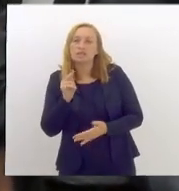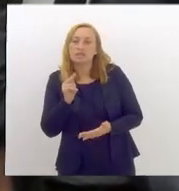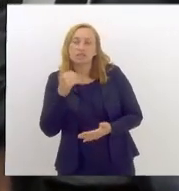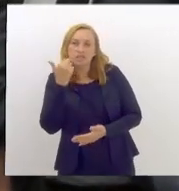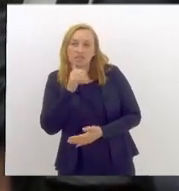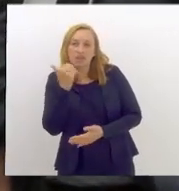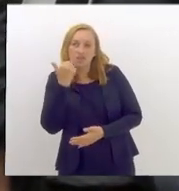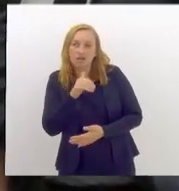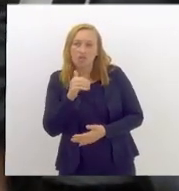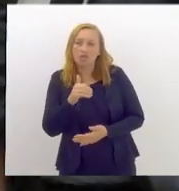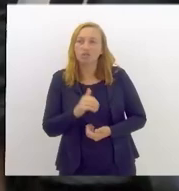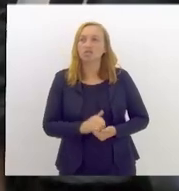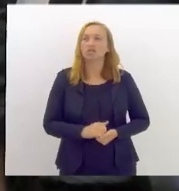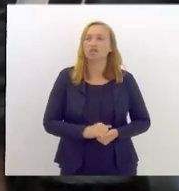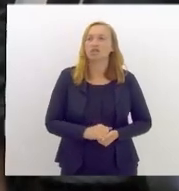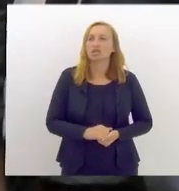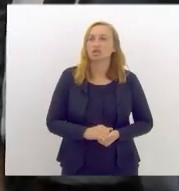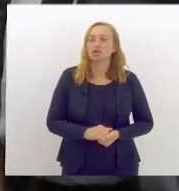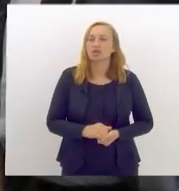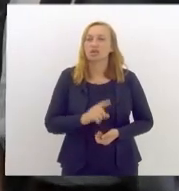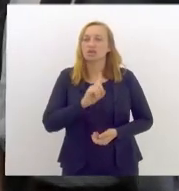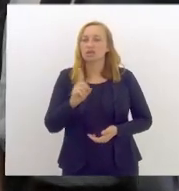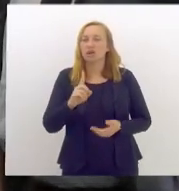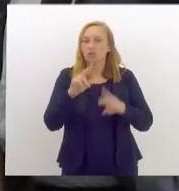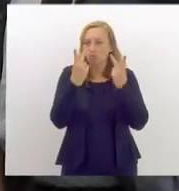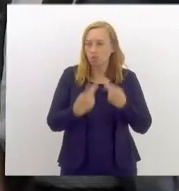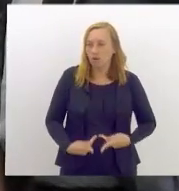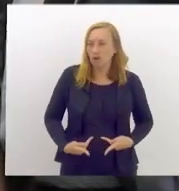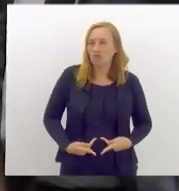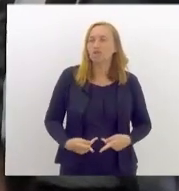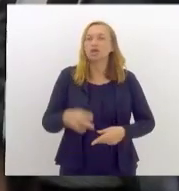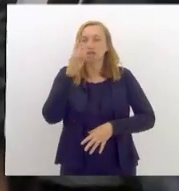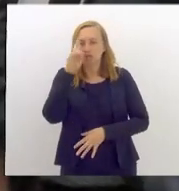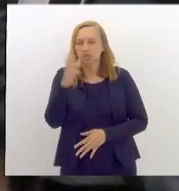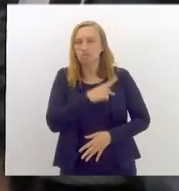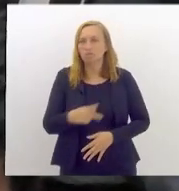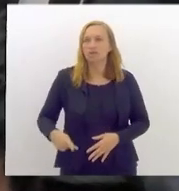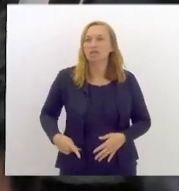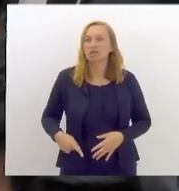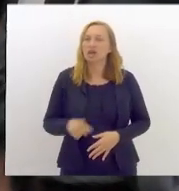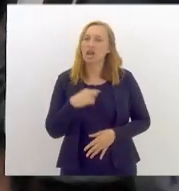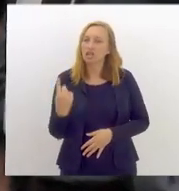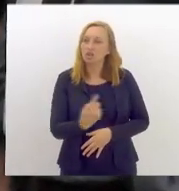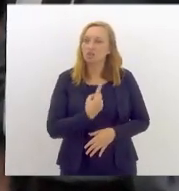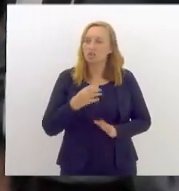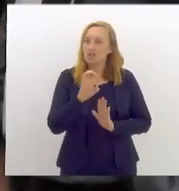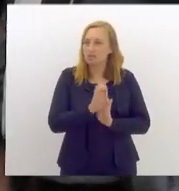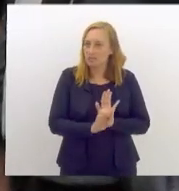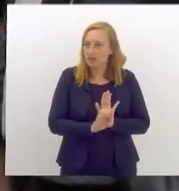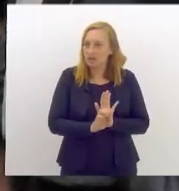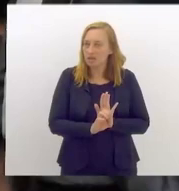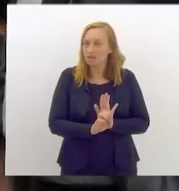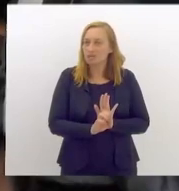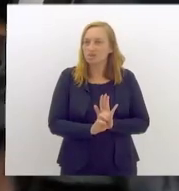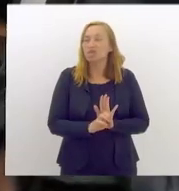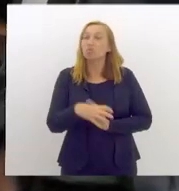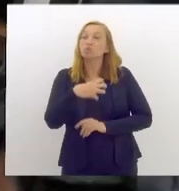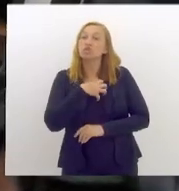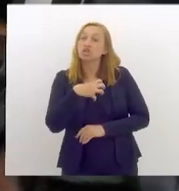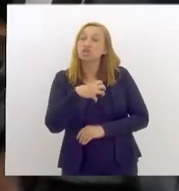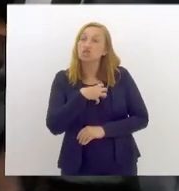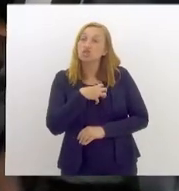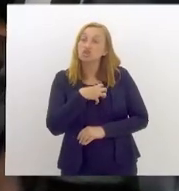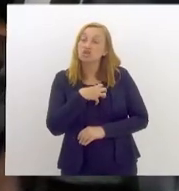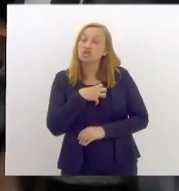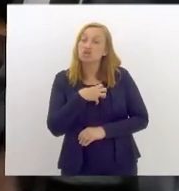e completamente desumano E aí sim um presidente a nossa emenda vem no sentido